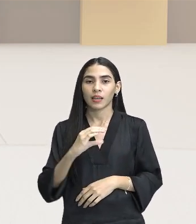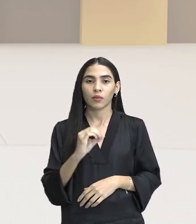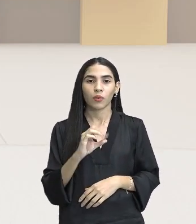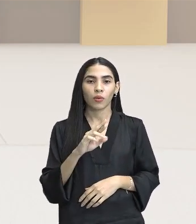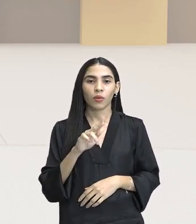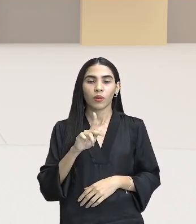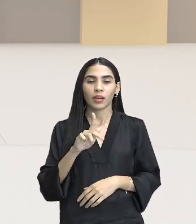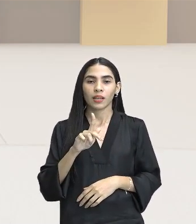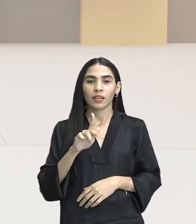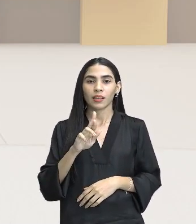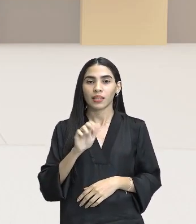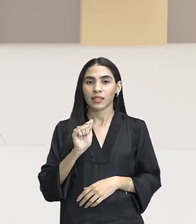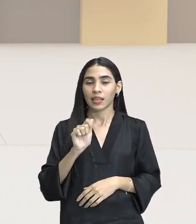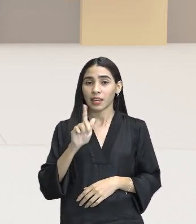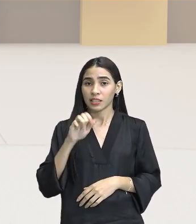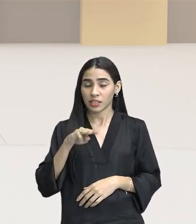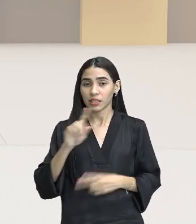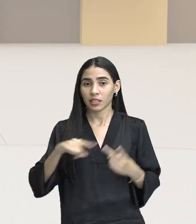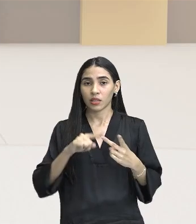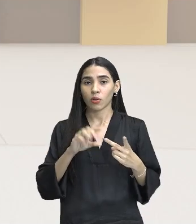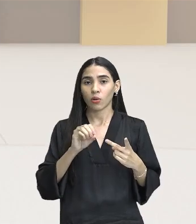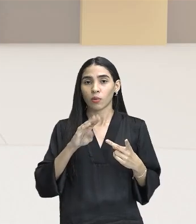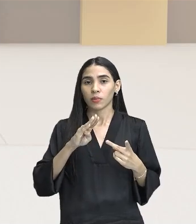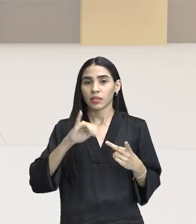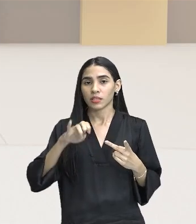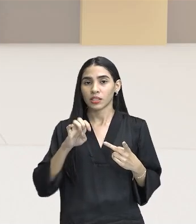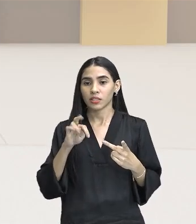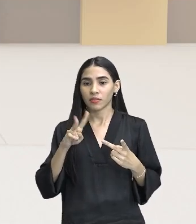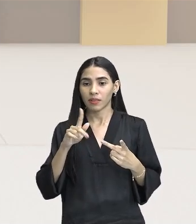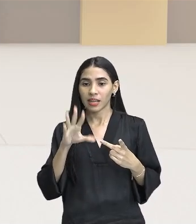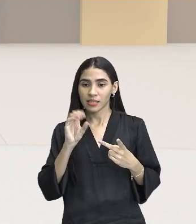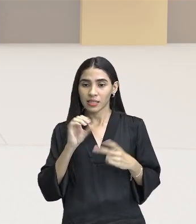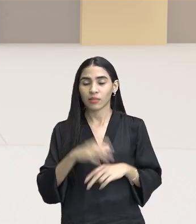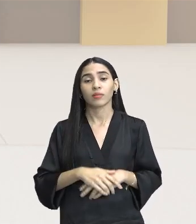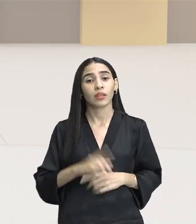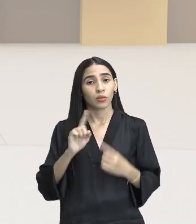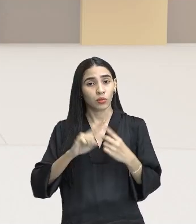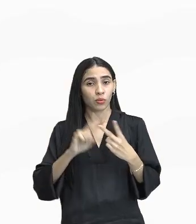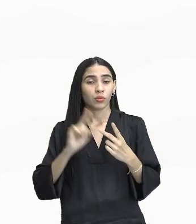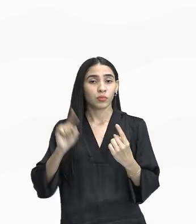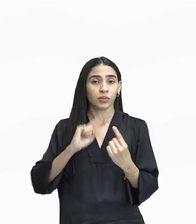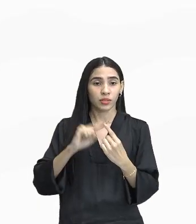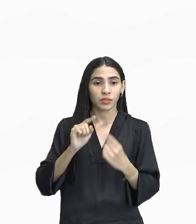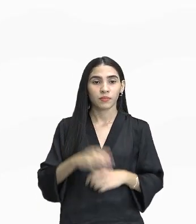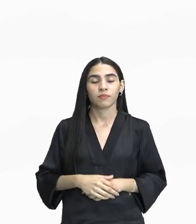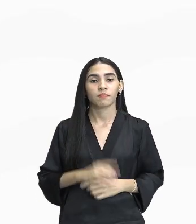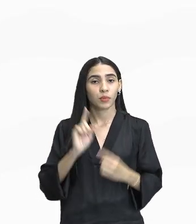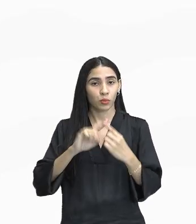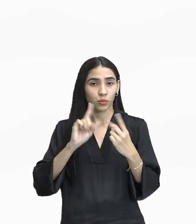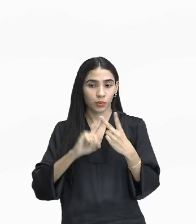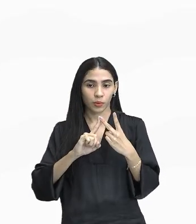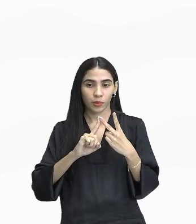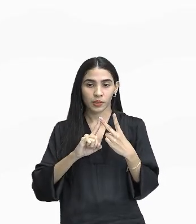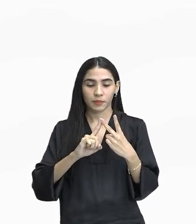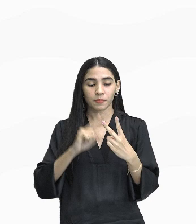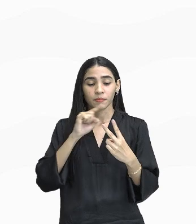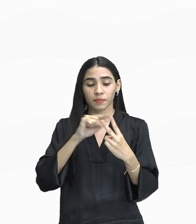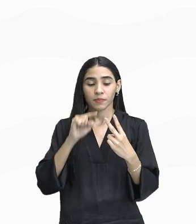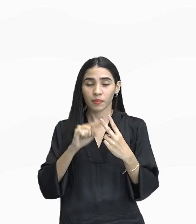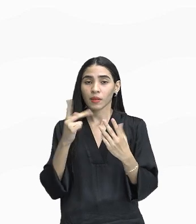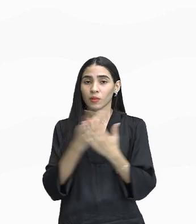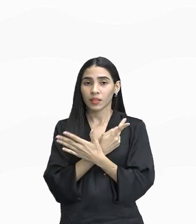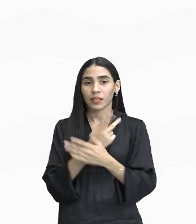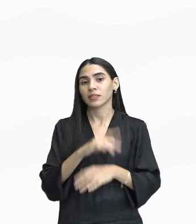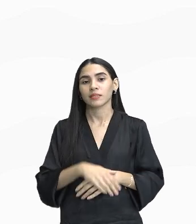objetivação, que na verdade são dois mecanismos, não é, professor? Exatamente, são dois mecanismos, gente. Olha, os dois mecanismos, eles